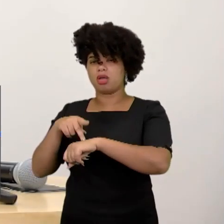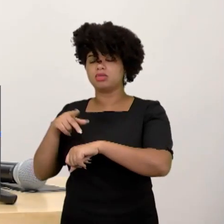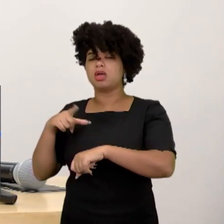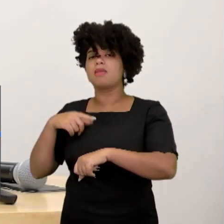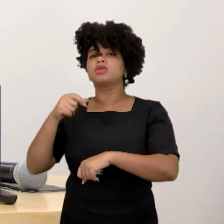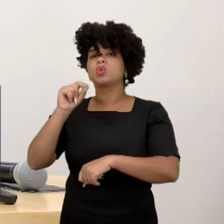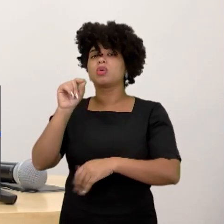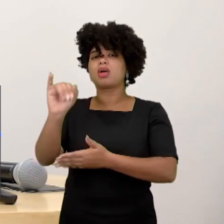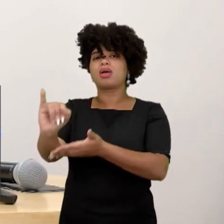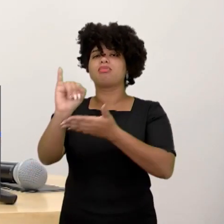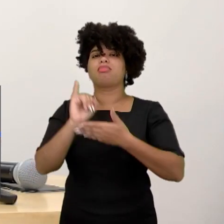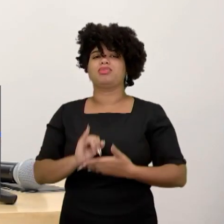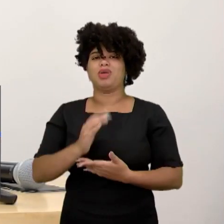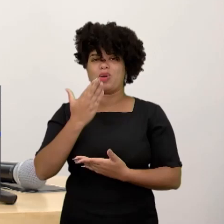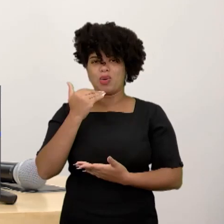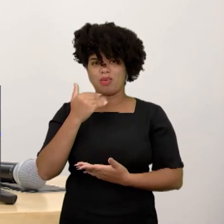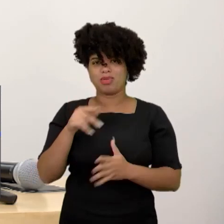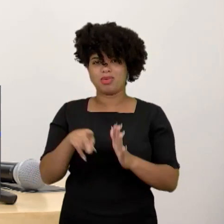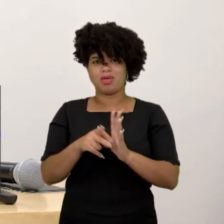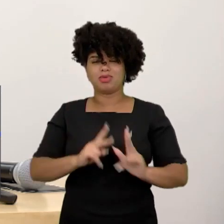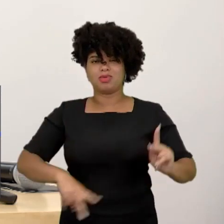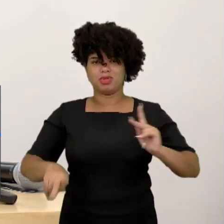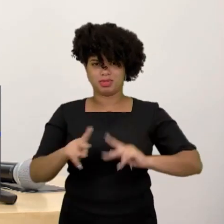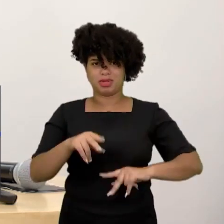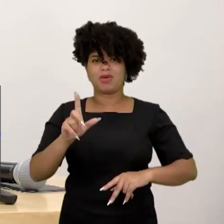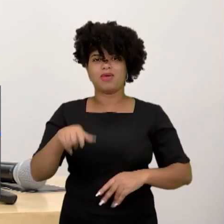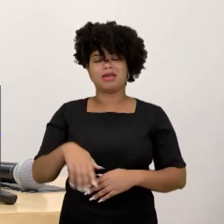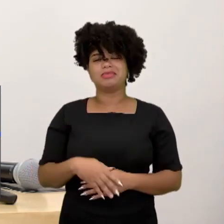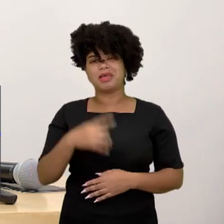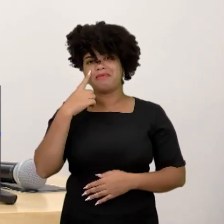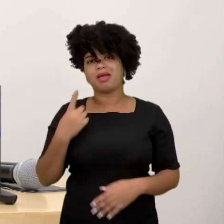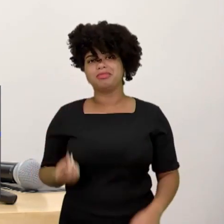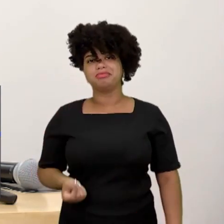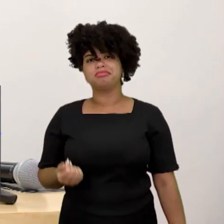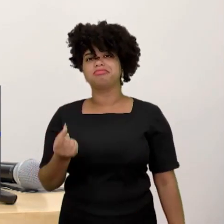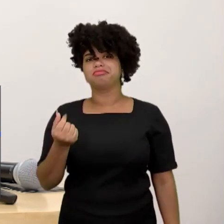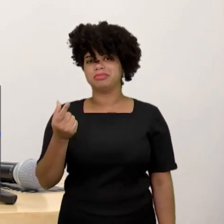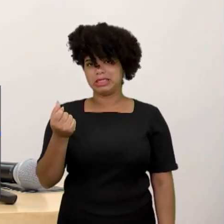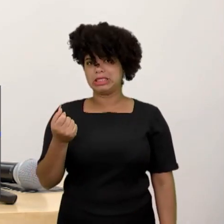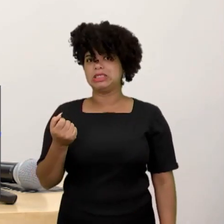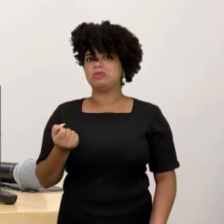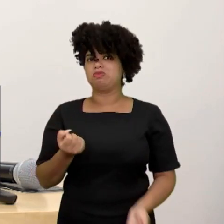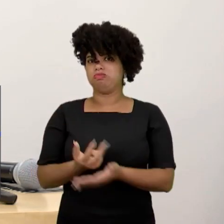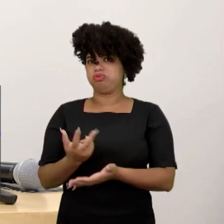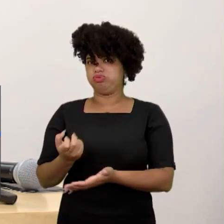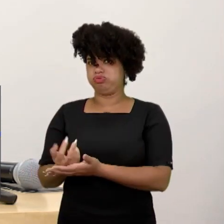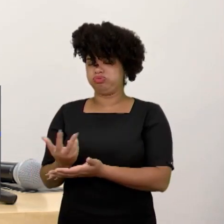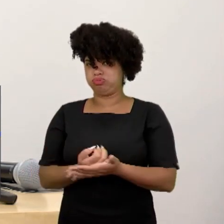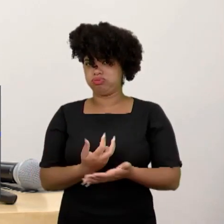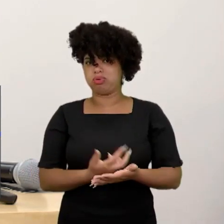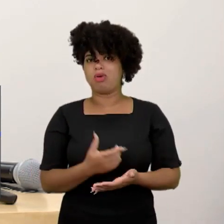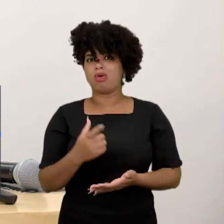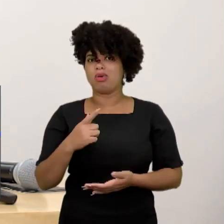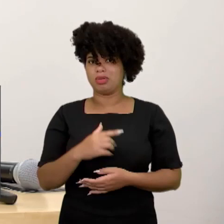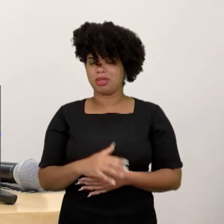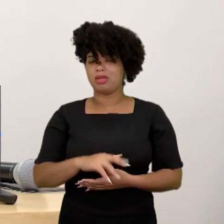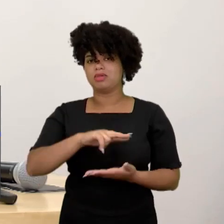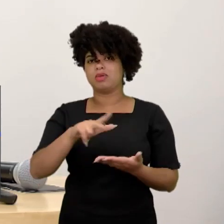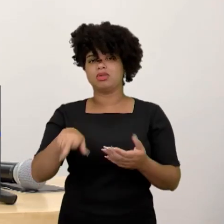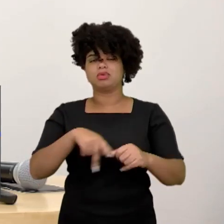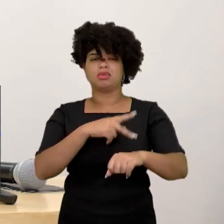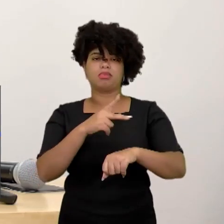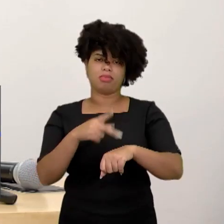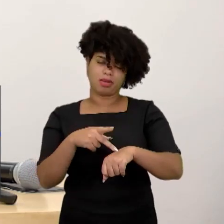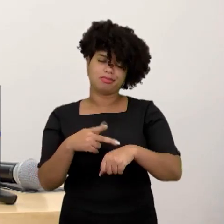importando alimentos para a sua população. Isso gera um custo, né, elevadíssimo aí para os países, né, e